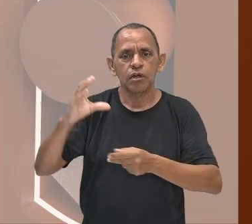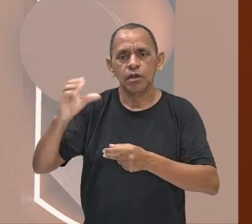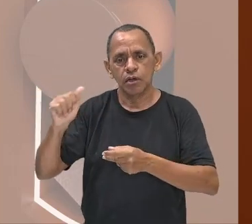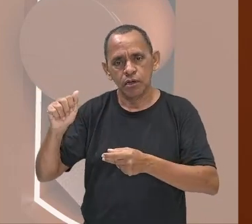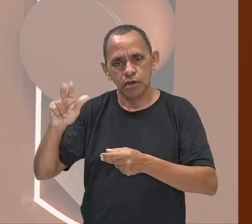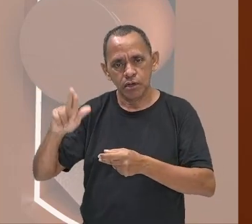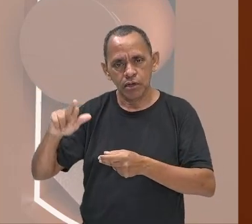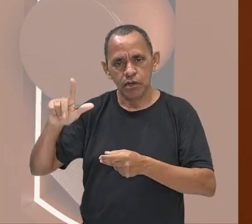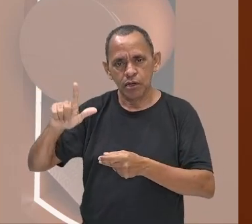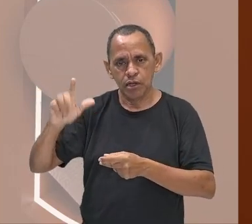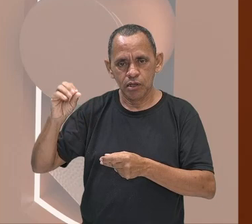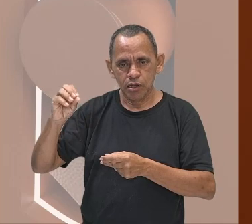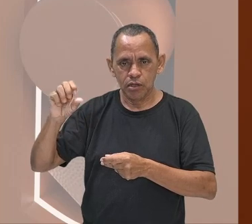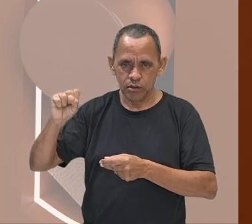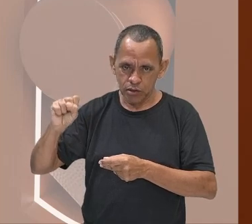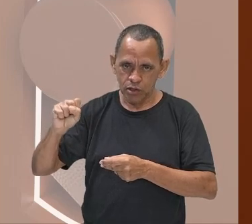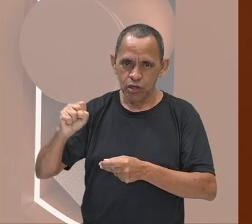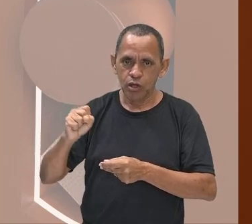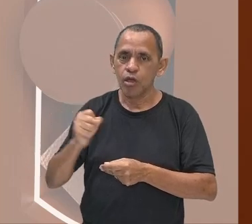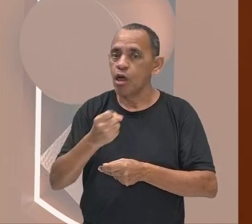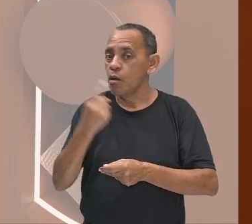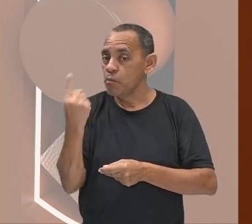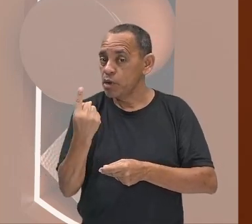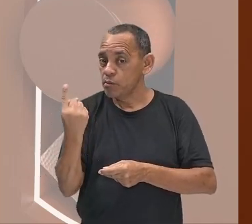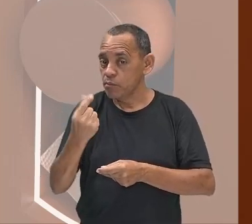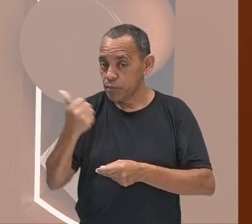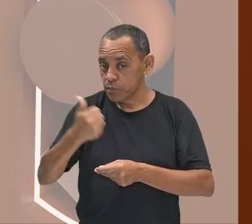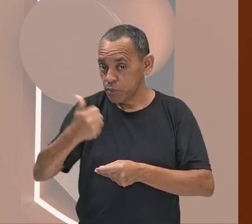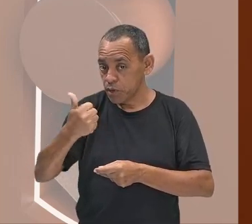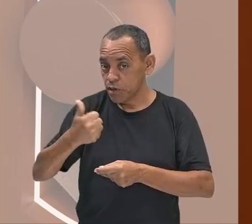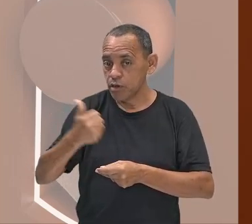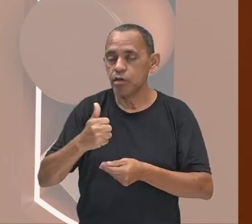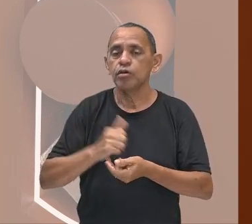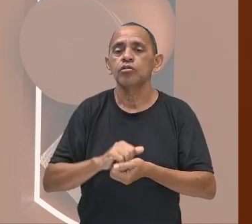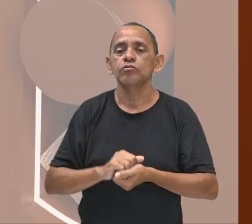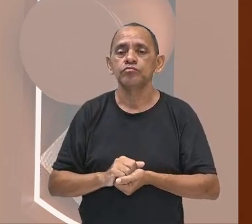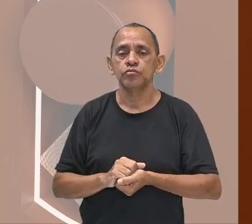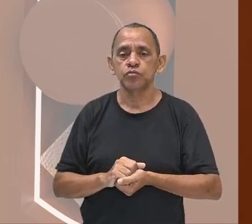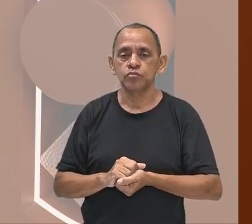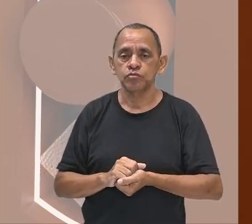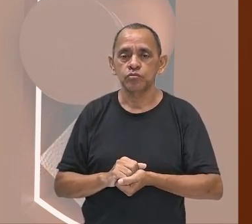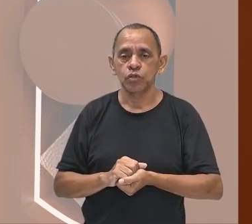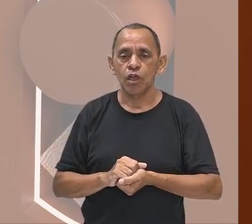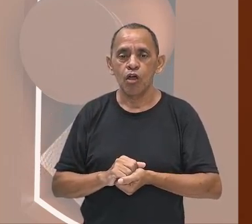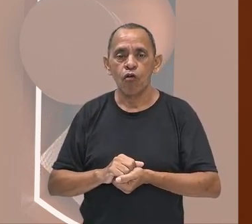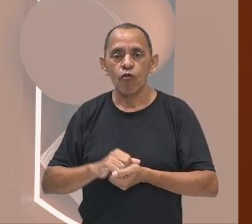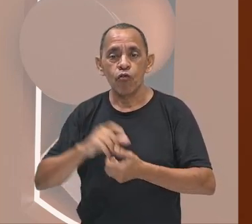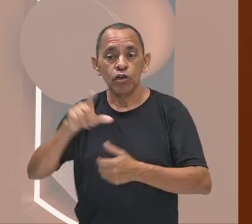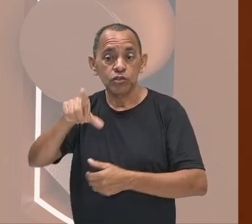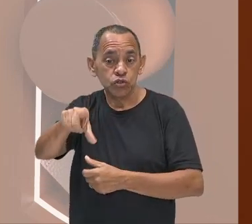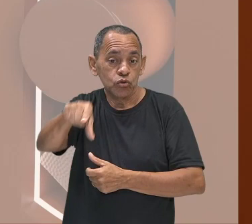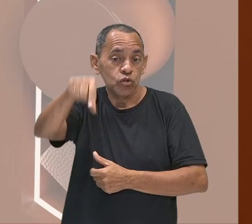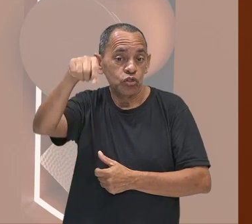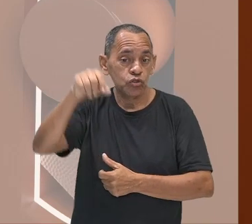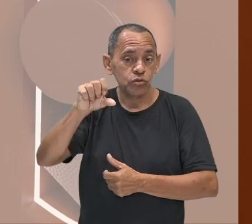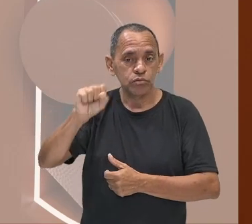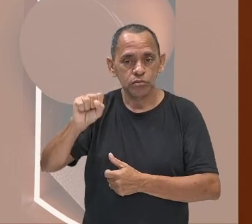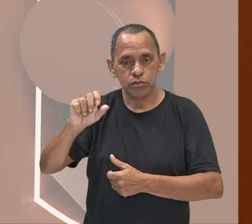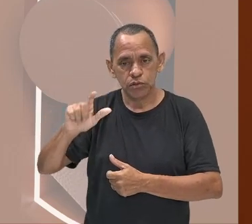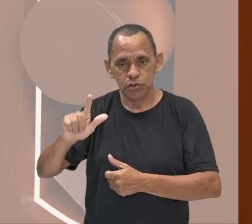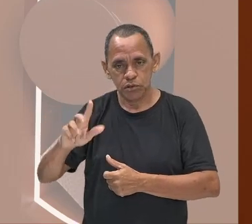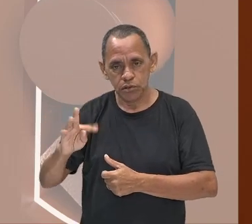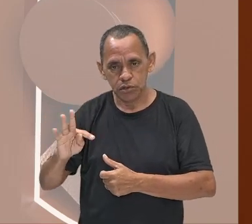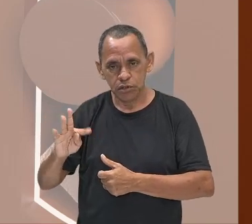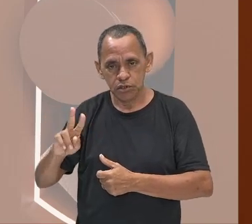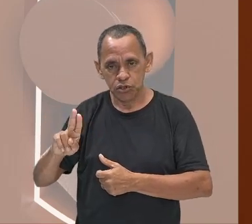conhecido como a restauração dos Stuart. Olha só, gente, o que estava acontecendo na Inglaterra nesse momento. Os